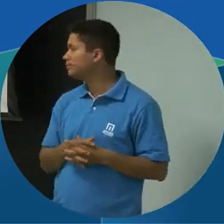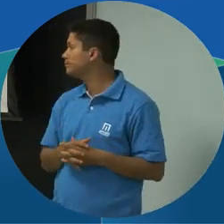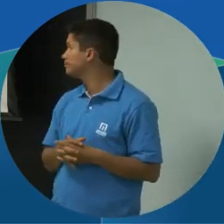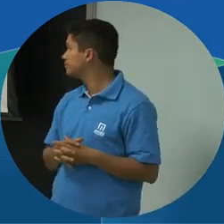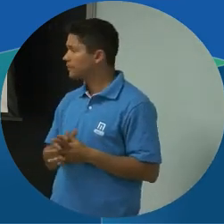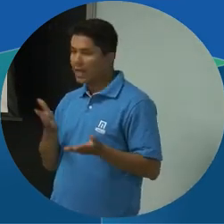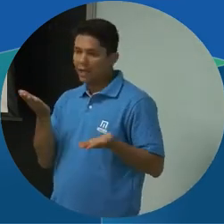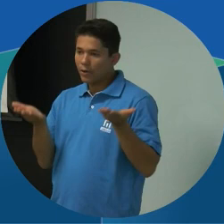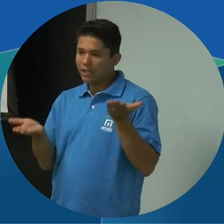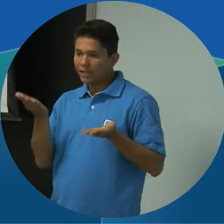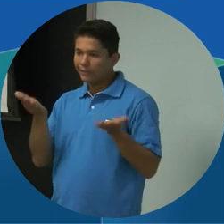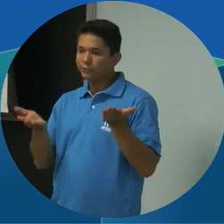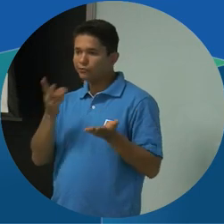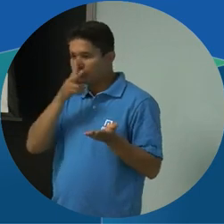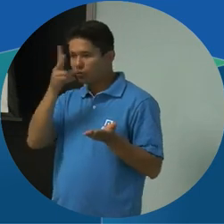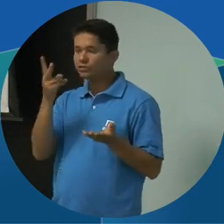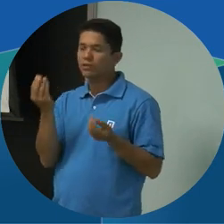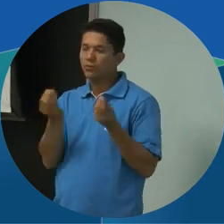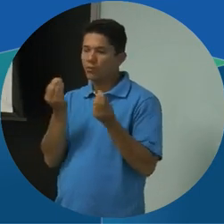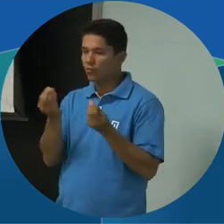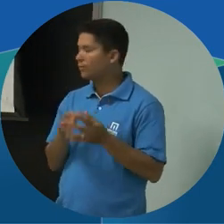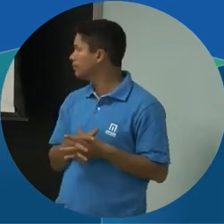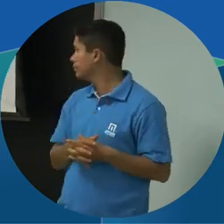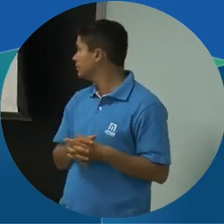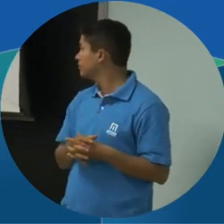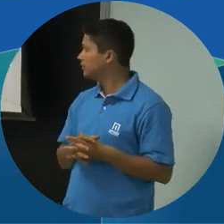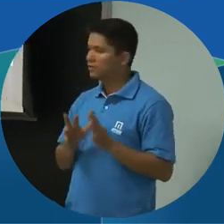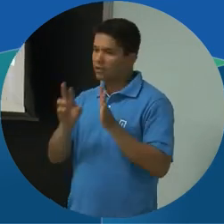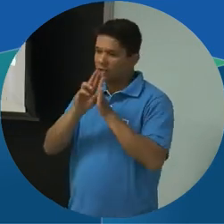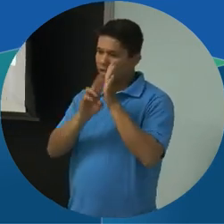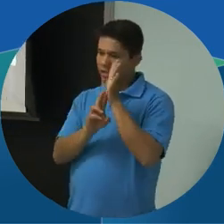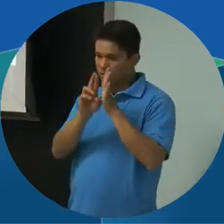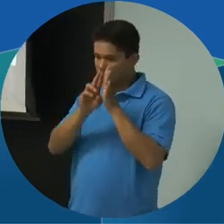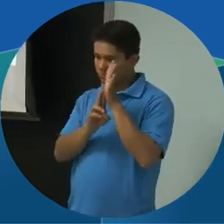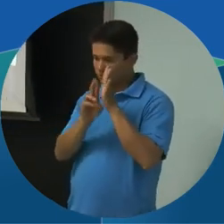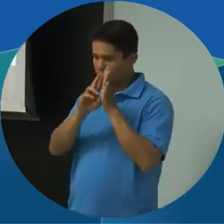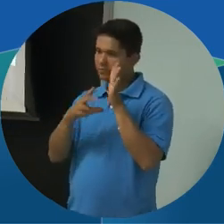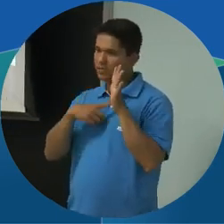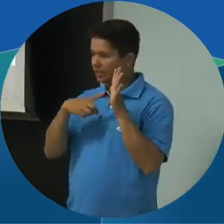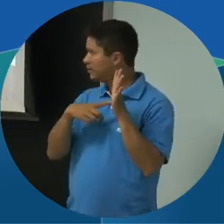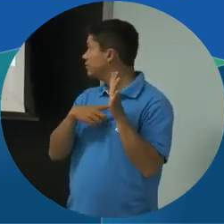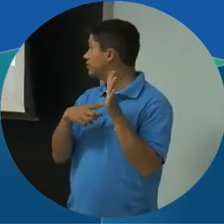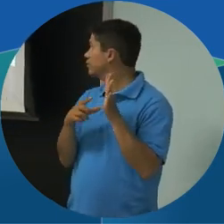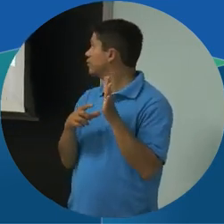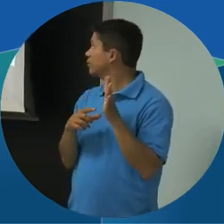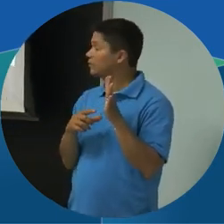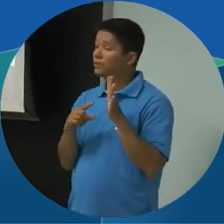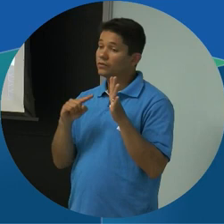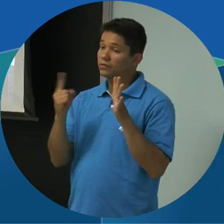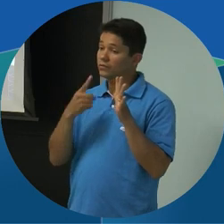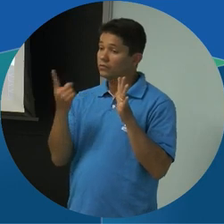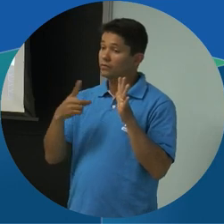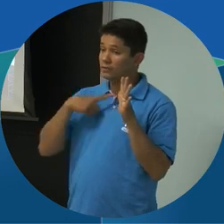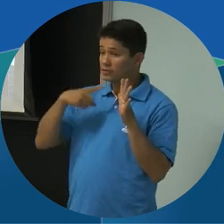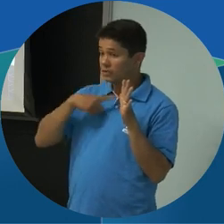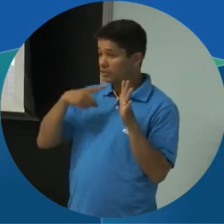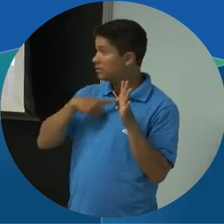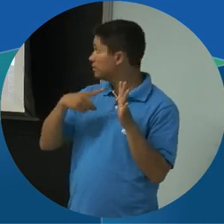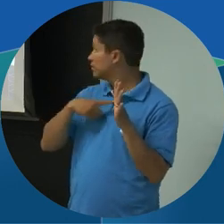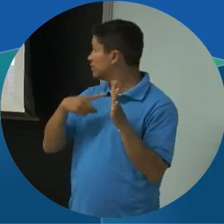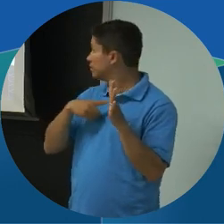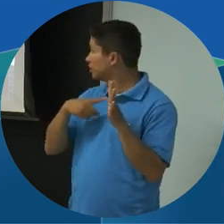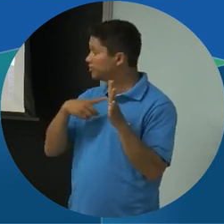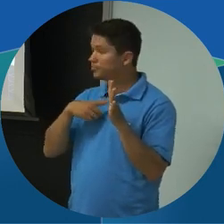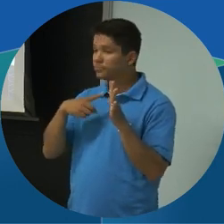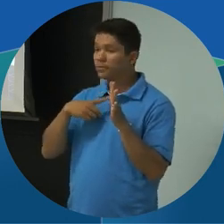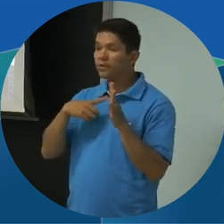esse equilíbrio de força, tá? A gente tem algumas regras, né? Para que a gente tenha